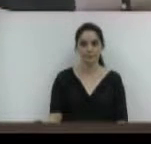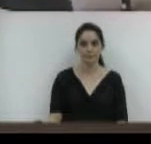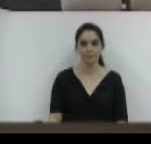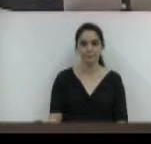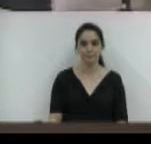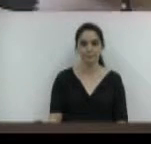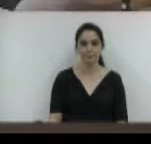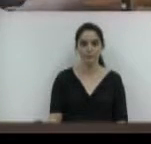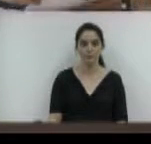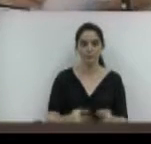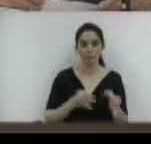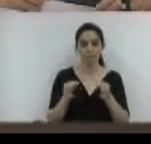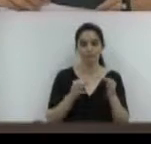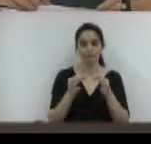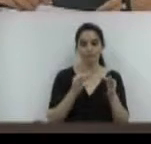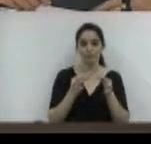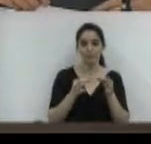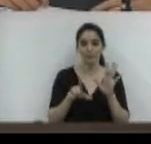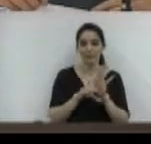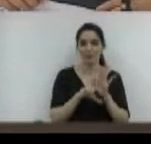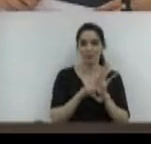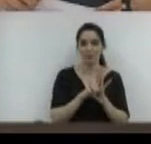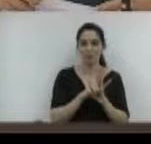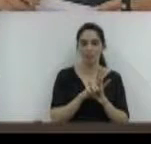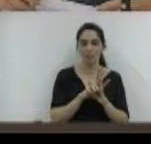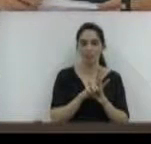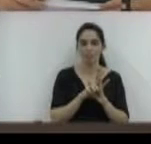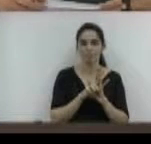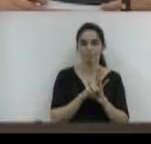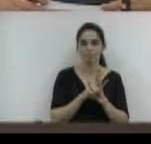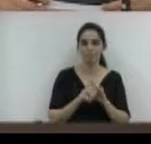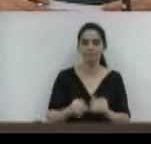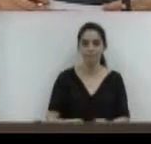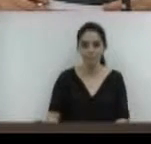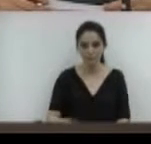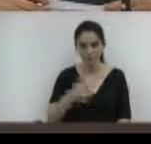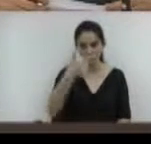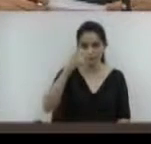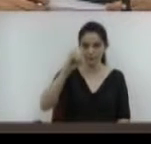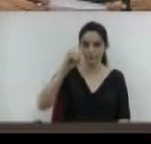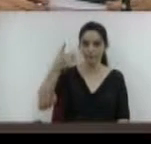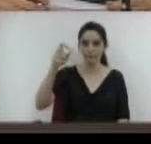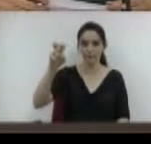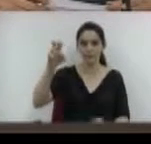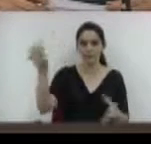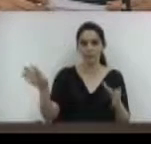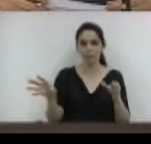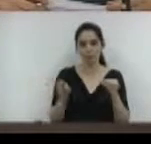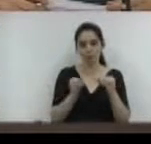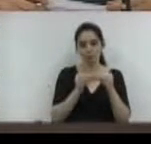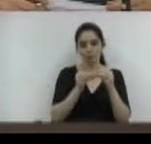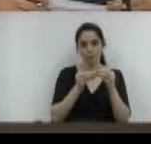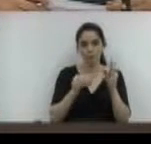Proposta de emenda à Lei Orgânica no Município 4/2015. Acrescenta-se o